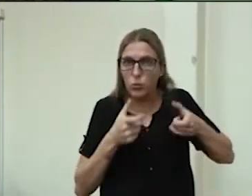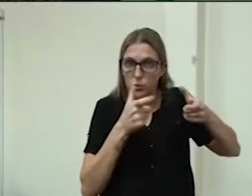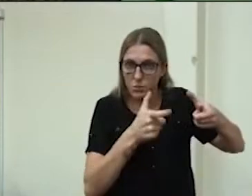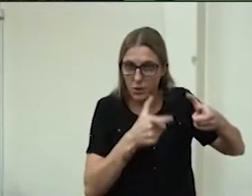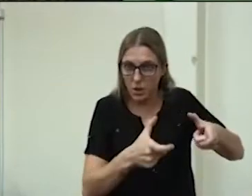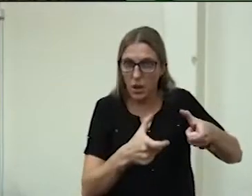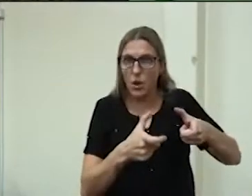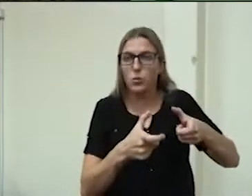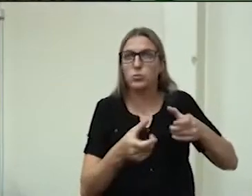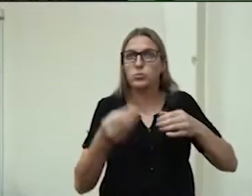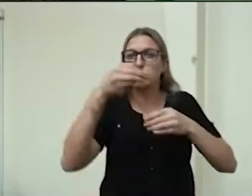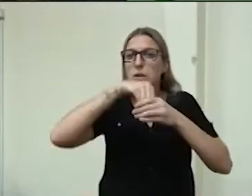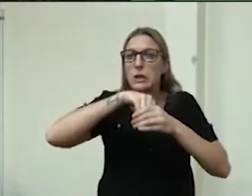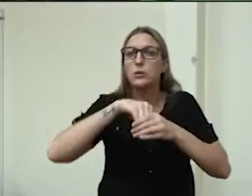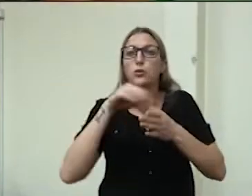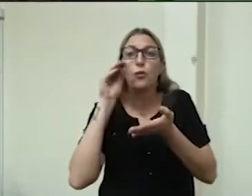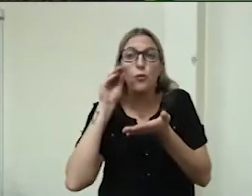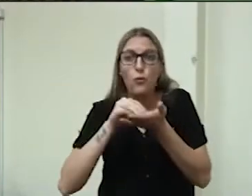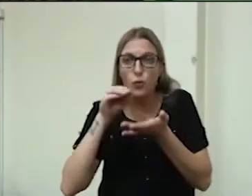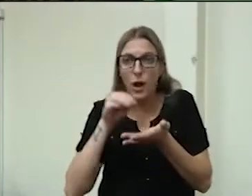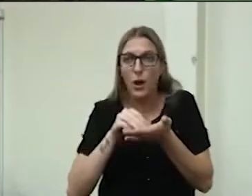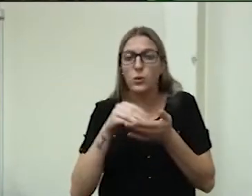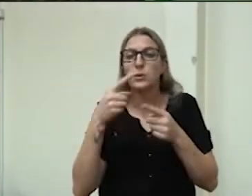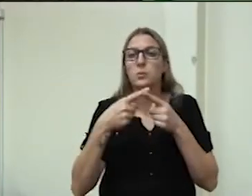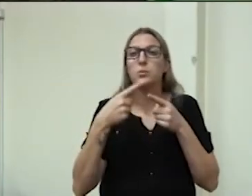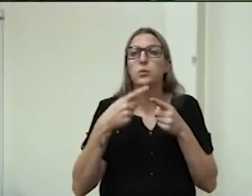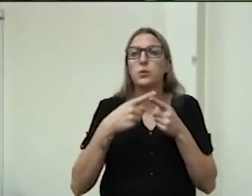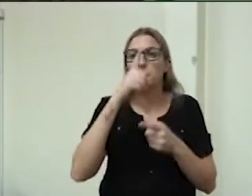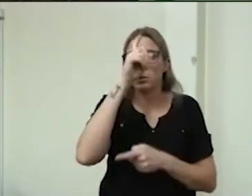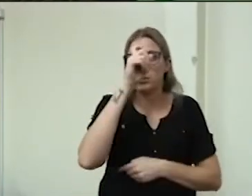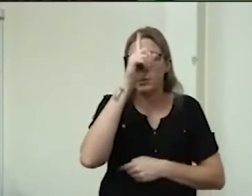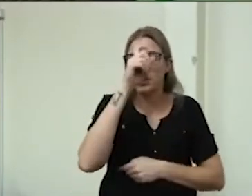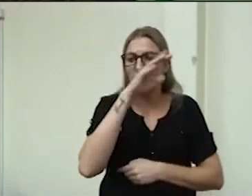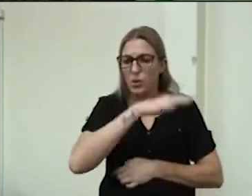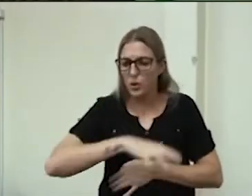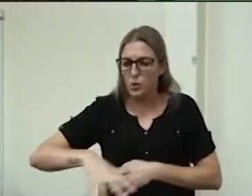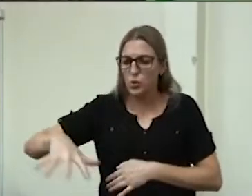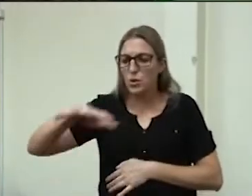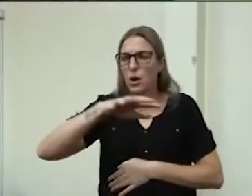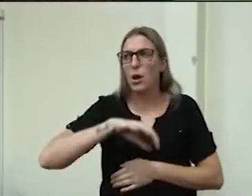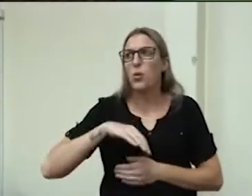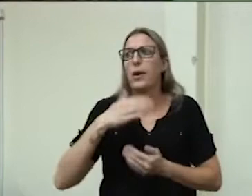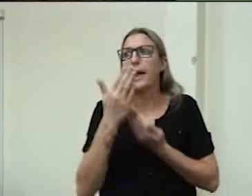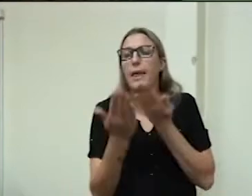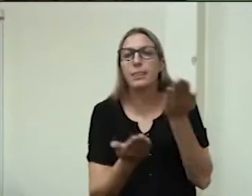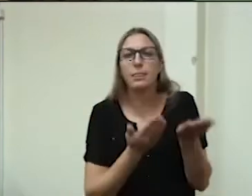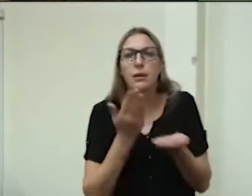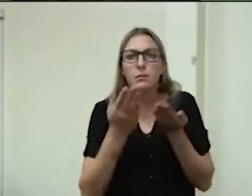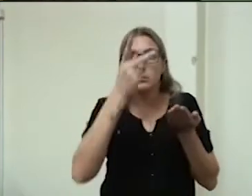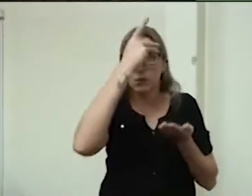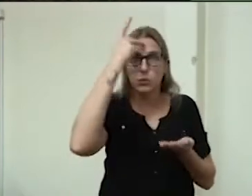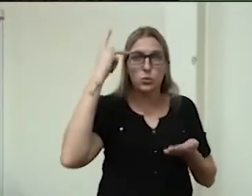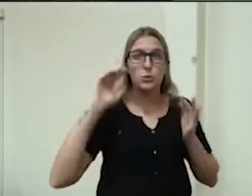é regional e ele atende também pessoas que vêm de todo o Rio Grande, né? Às vezes, quando não tem leitos nos